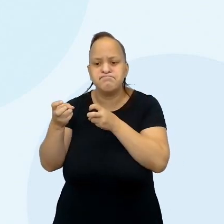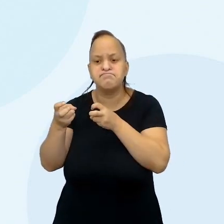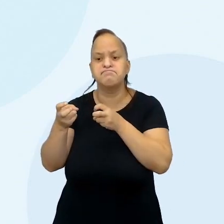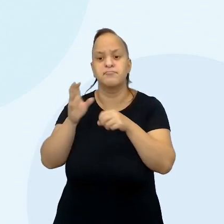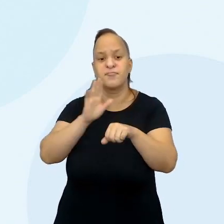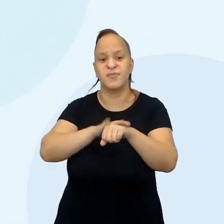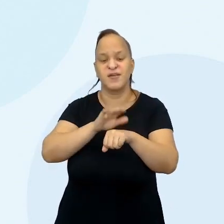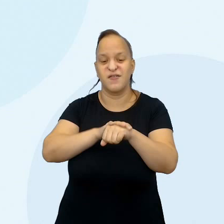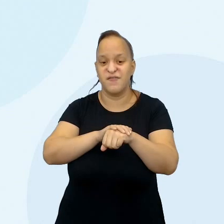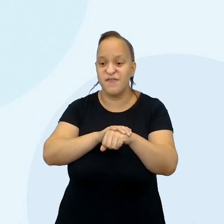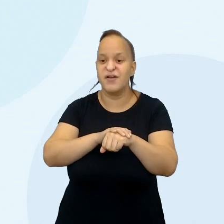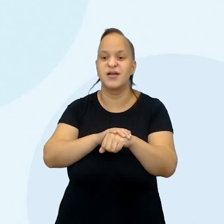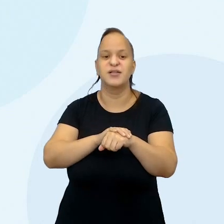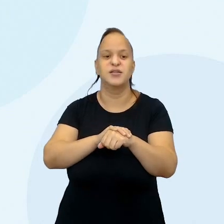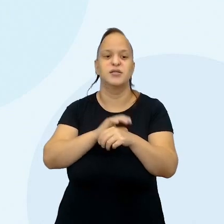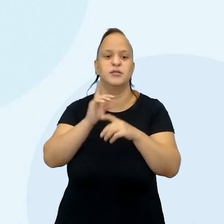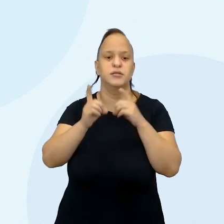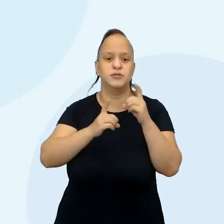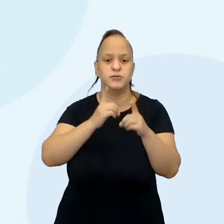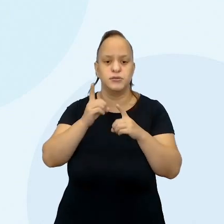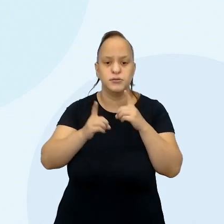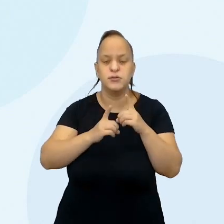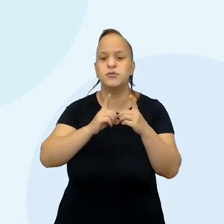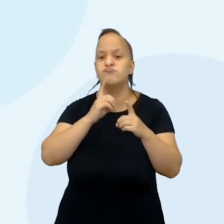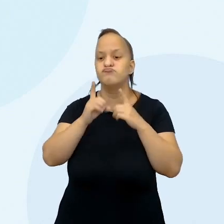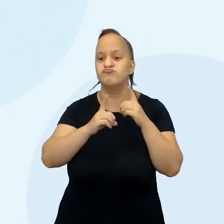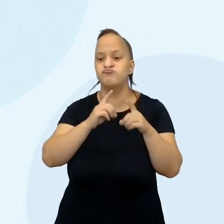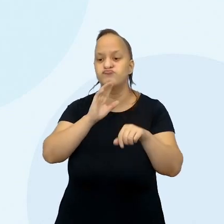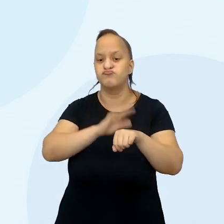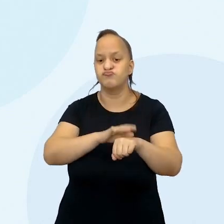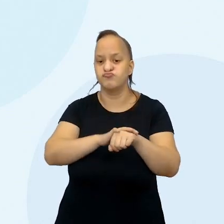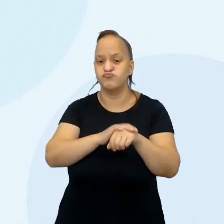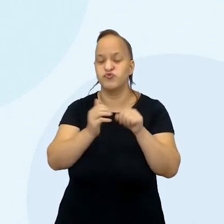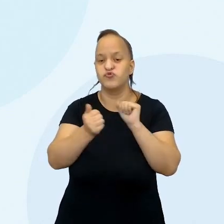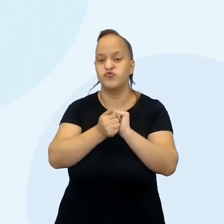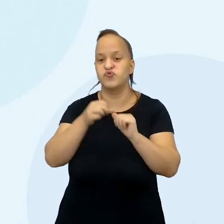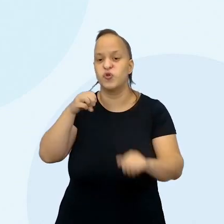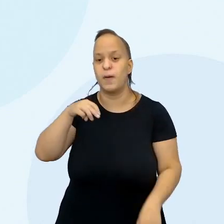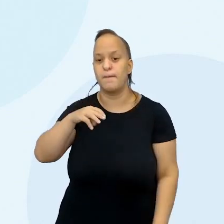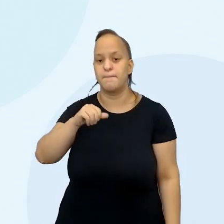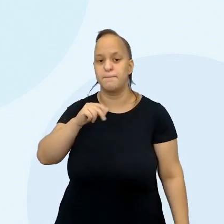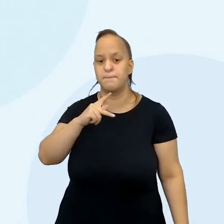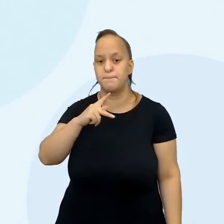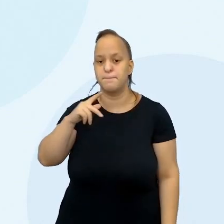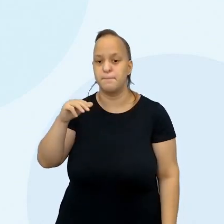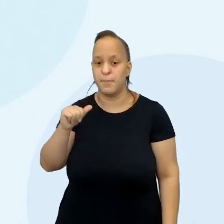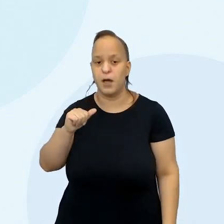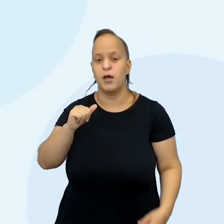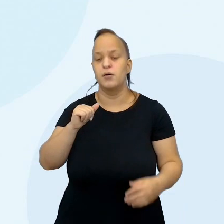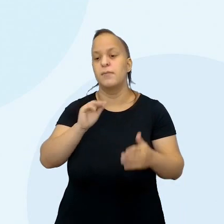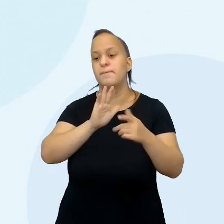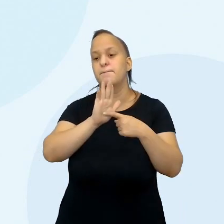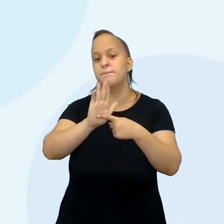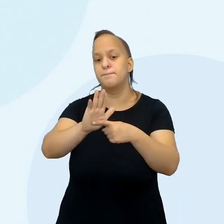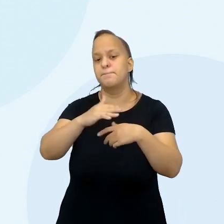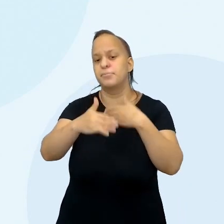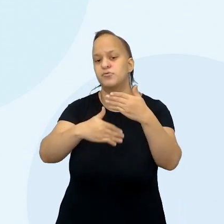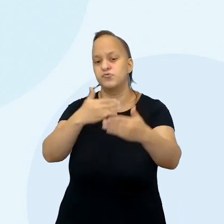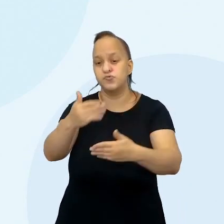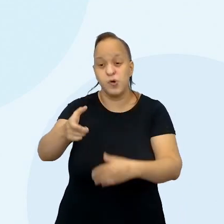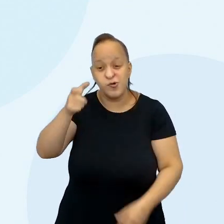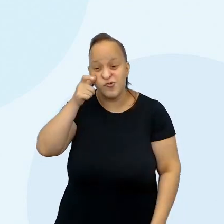metodologia ativa. O terceiro, metodologia ativa no mapa. Apresentação do desdobramento, saiba mais